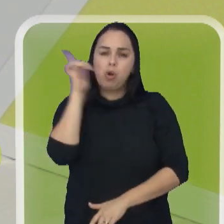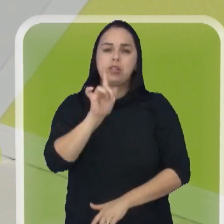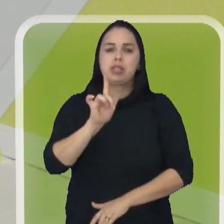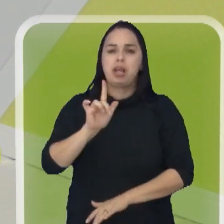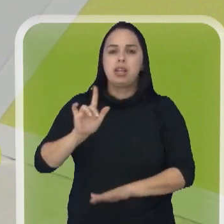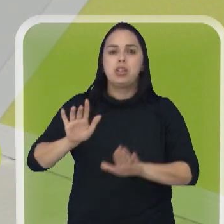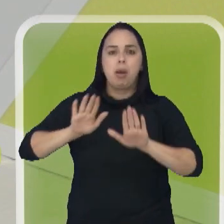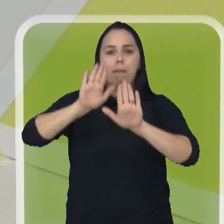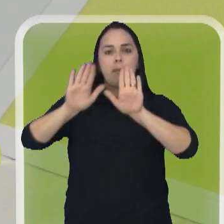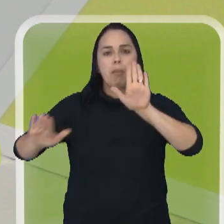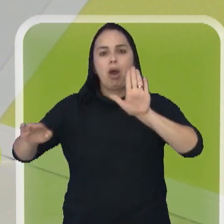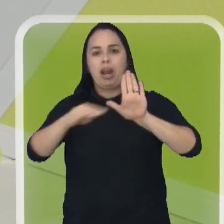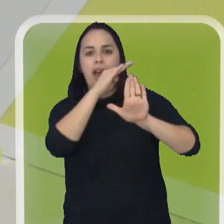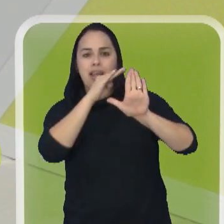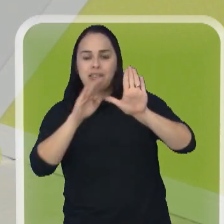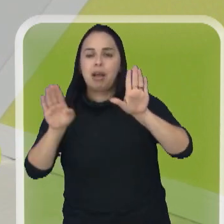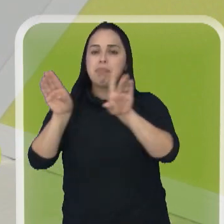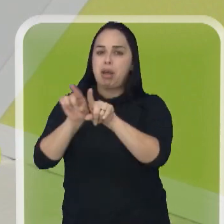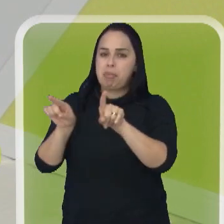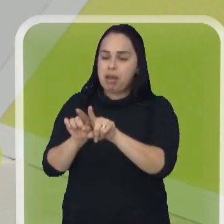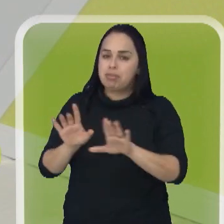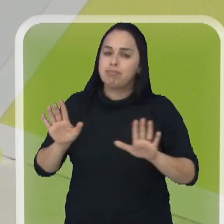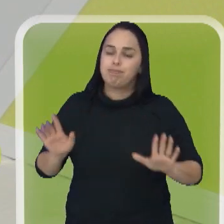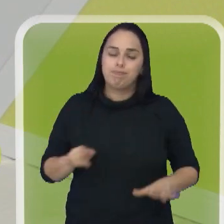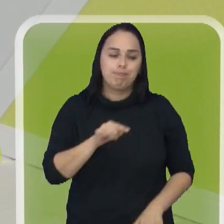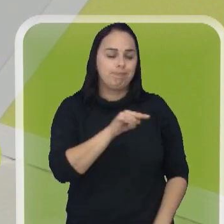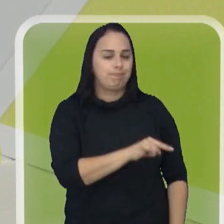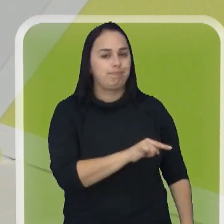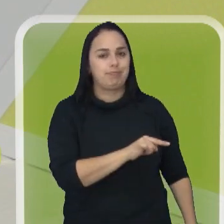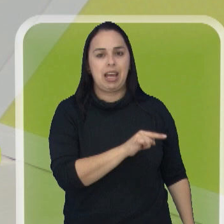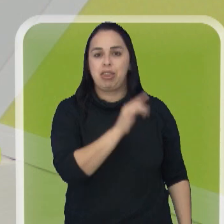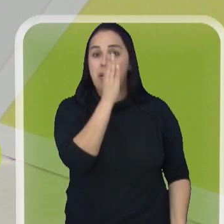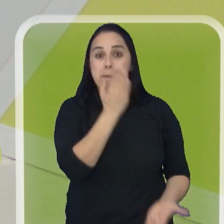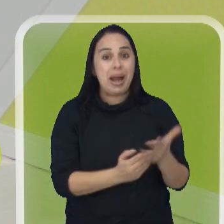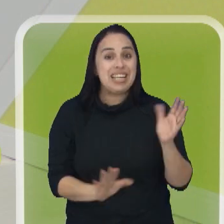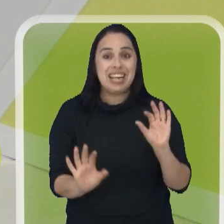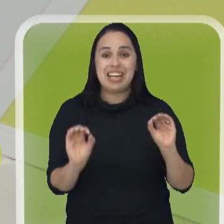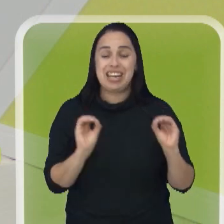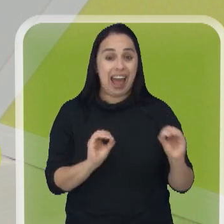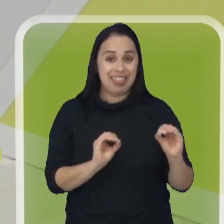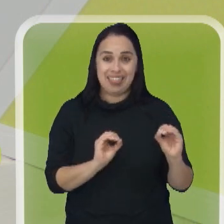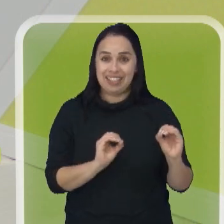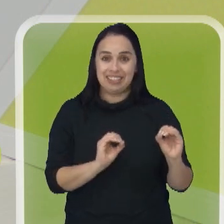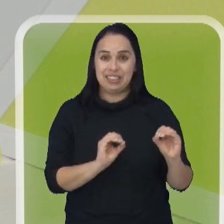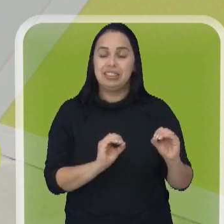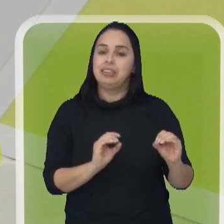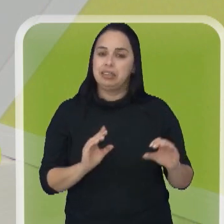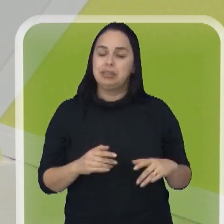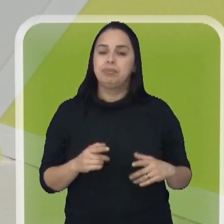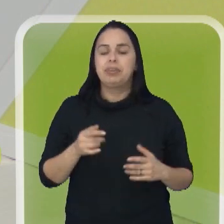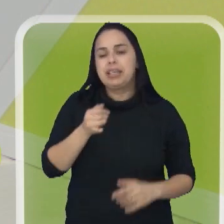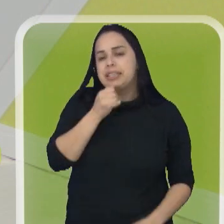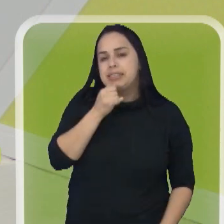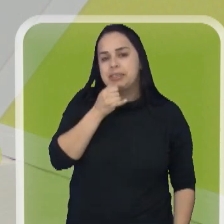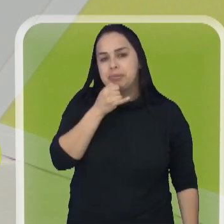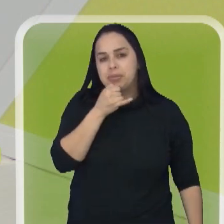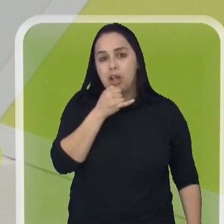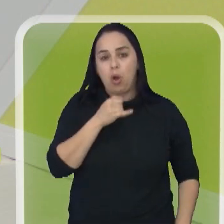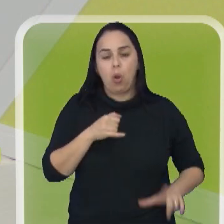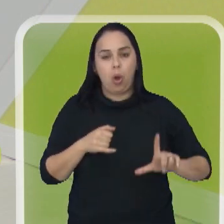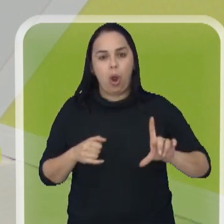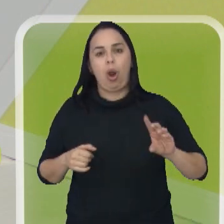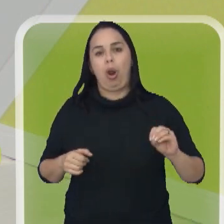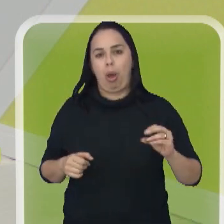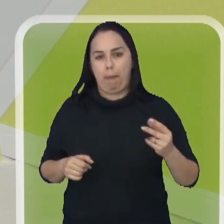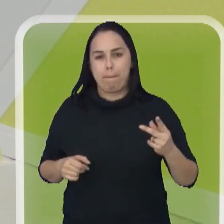bloqueio funcionou também da equipe do São José, mas do outro lado não tem bola perdida, né, para a equipe do Cruzeiro. Você pega o Lopes,